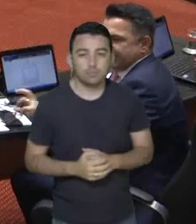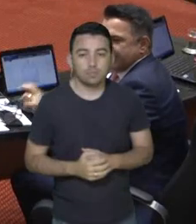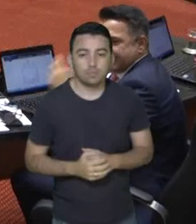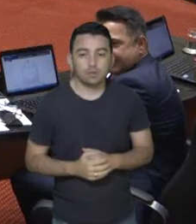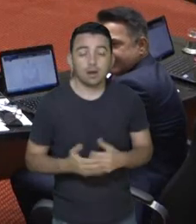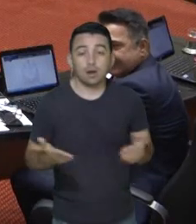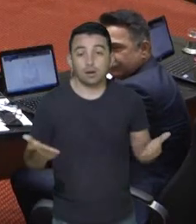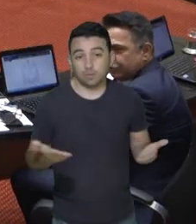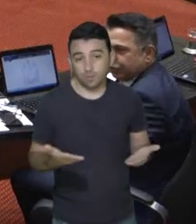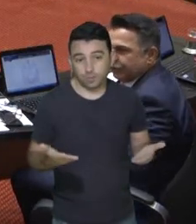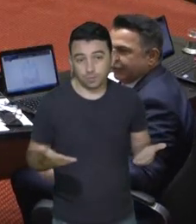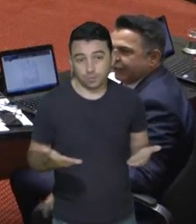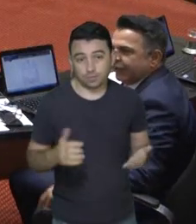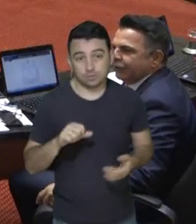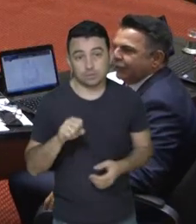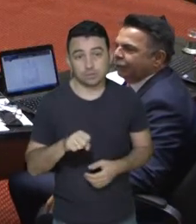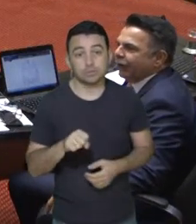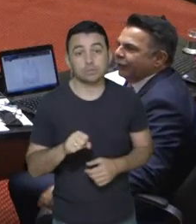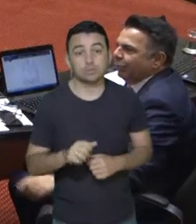sim,